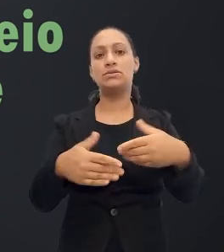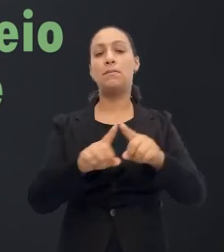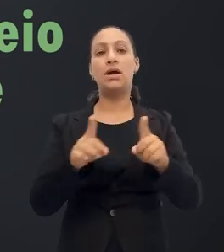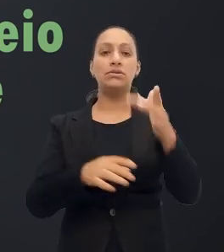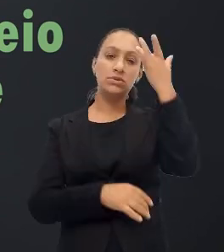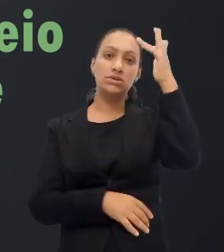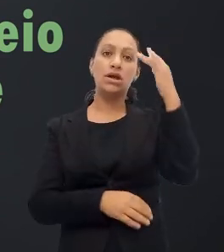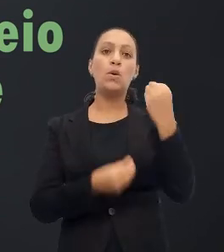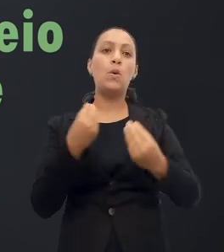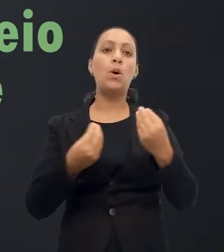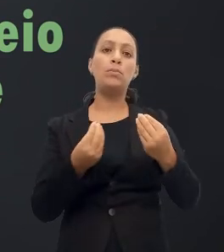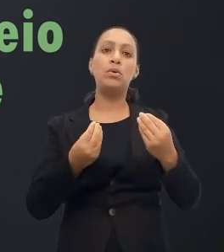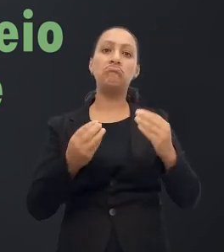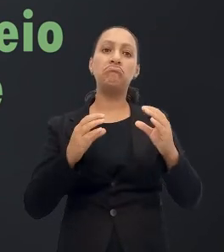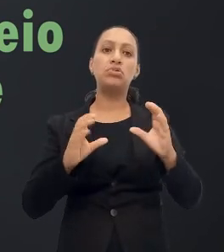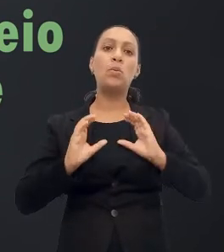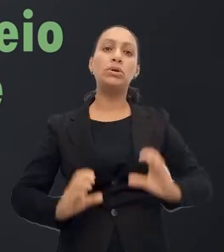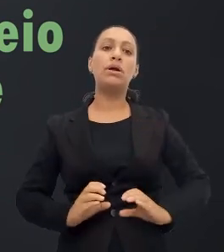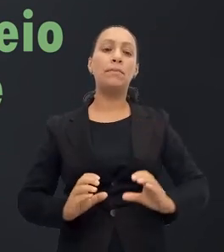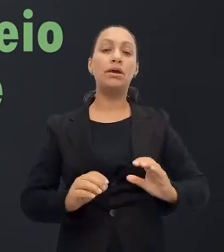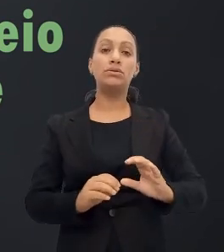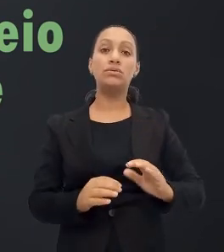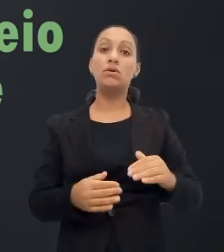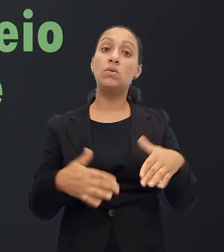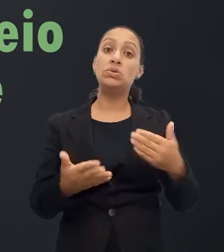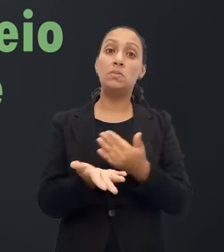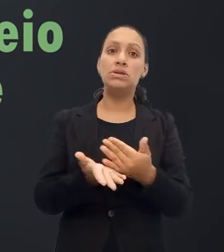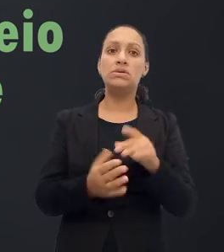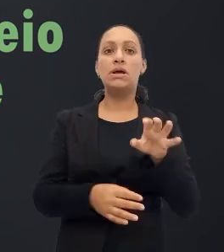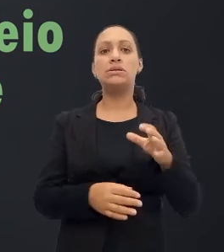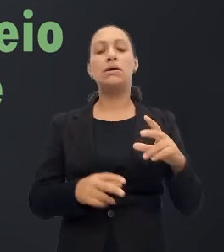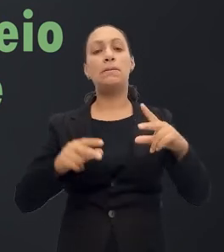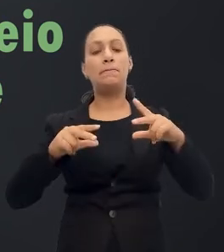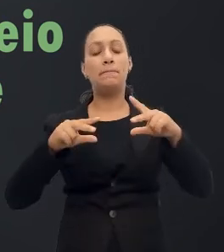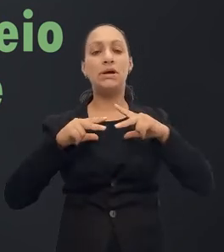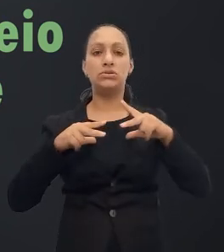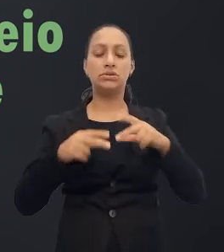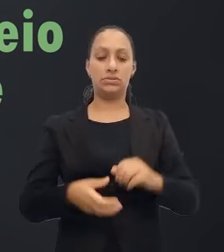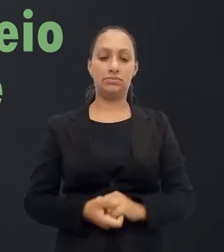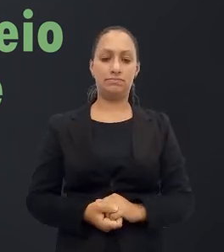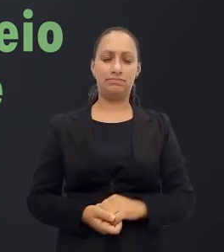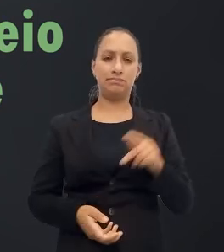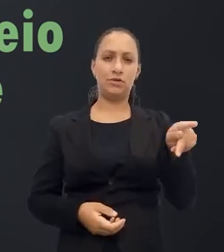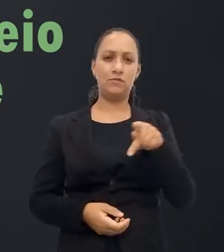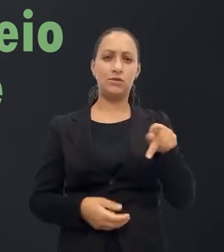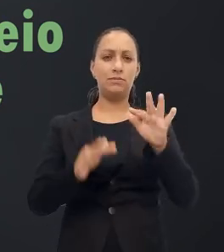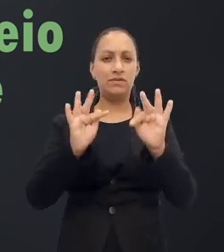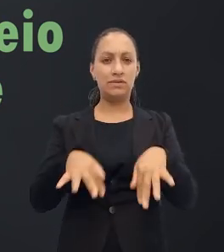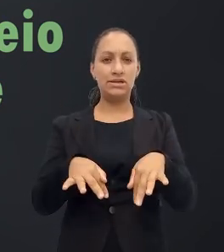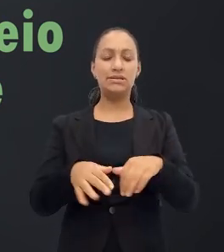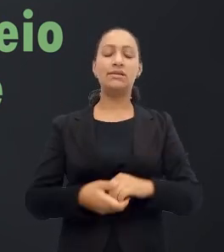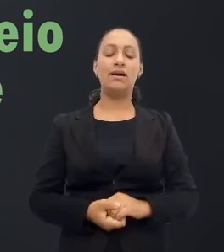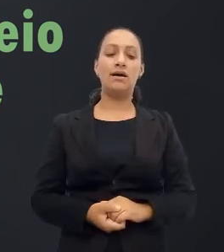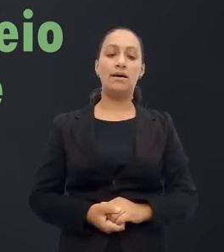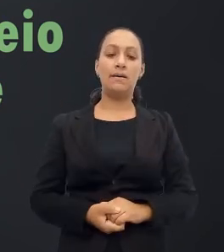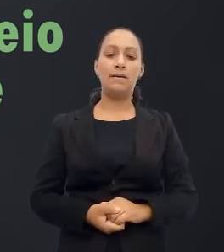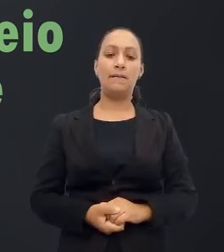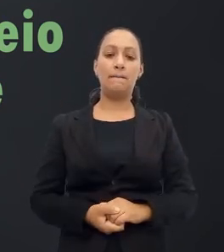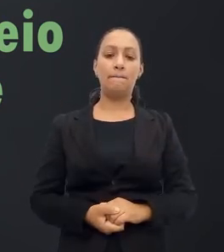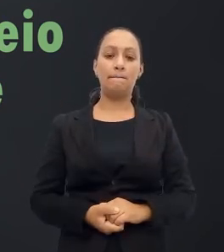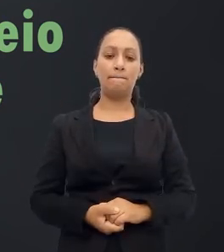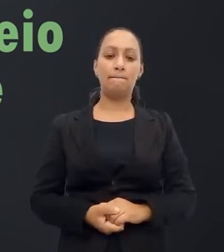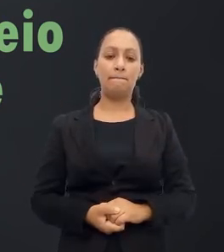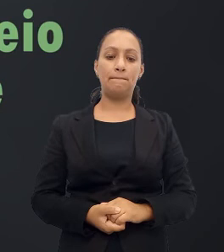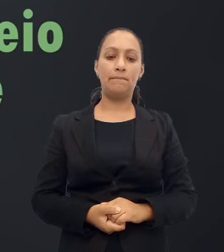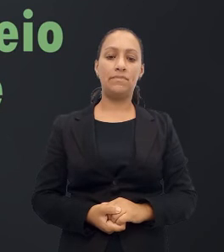vai ser a conduta aí a partir do momento que se acontecer essa privatização. Professora, para encerrar, é a milionésima vez que a